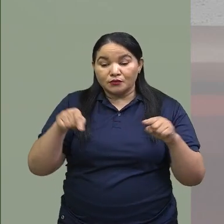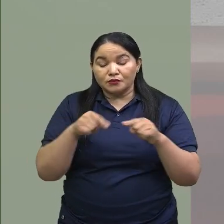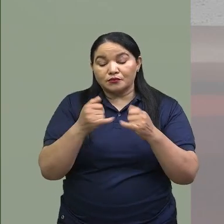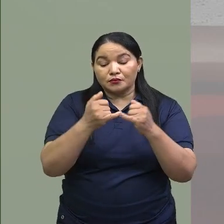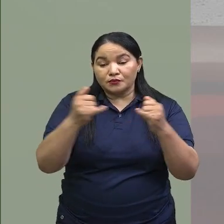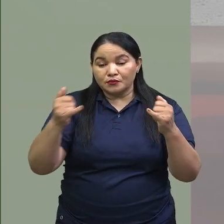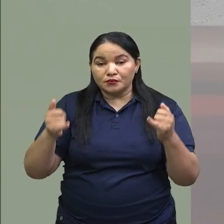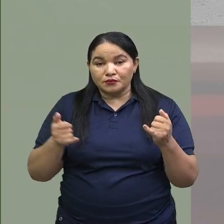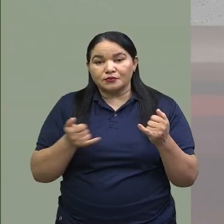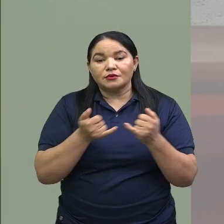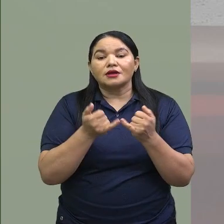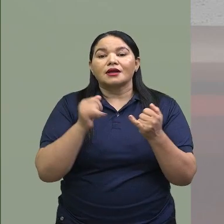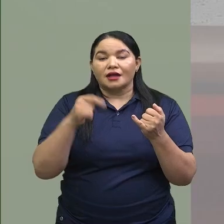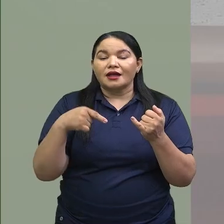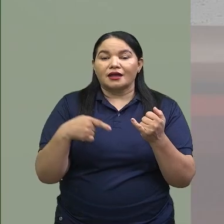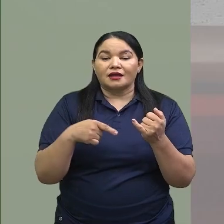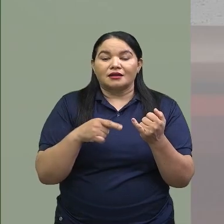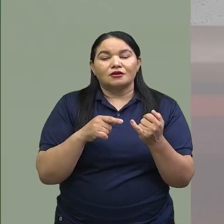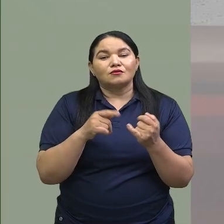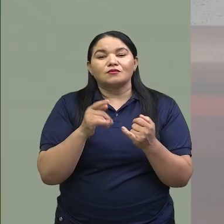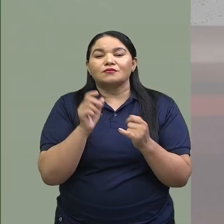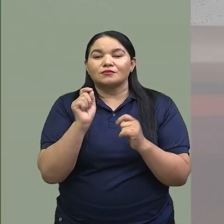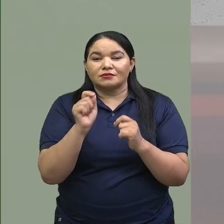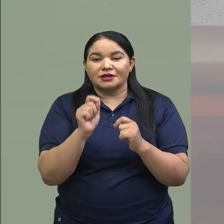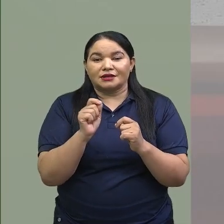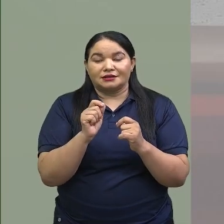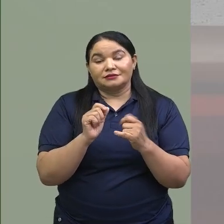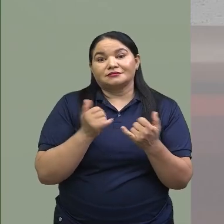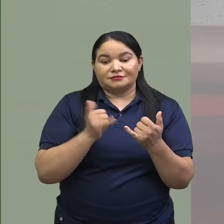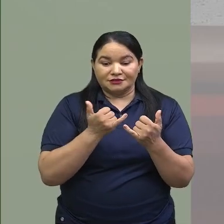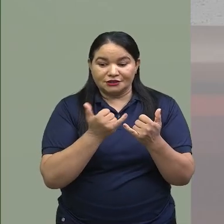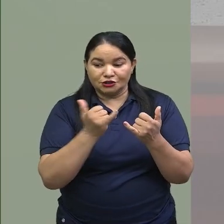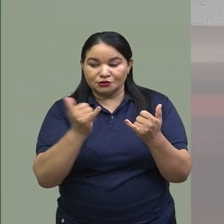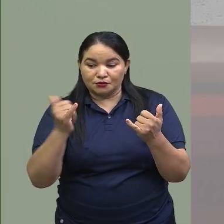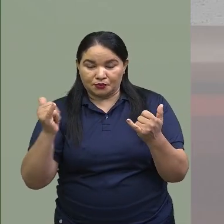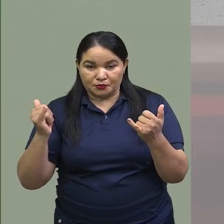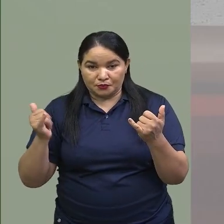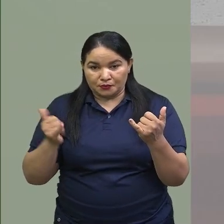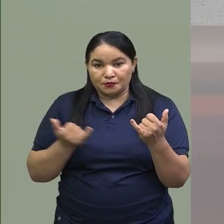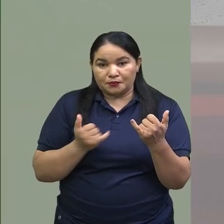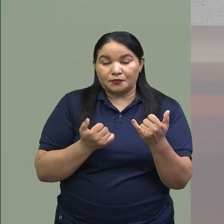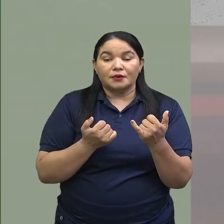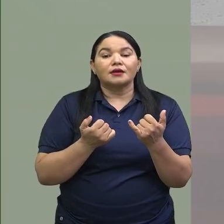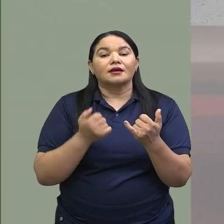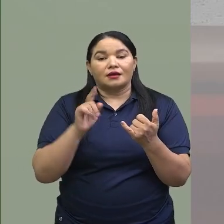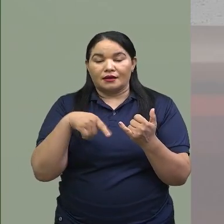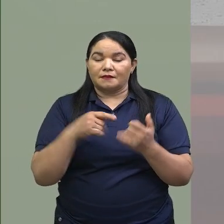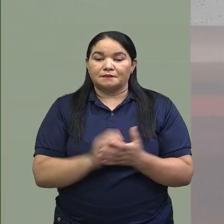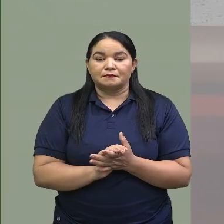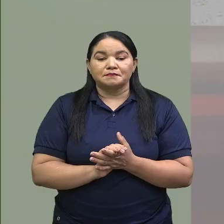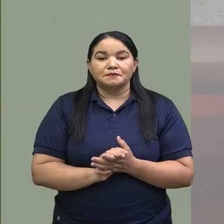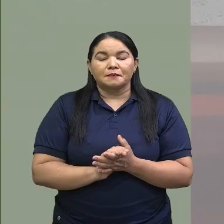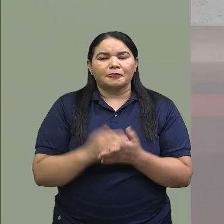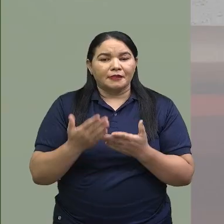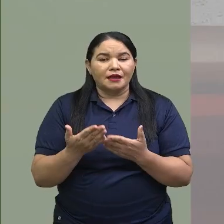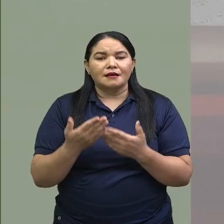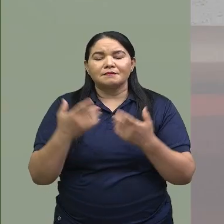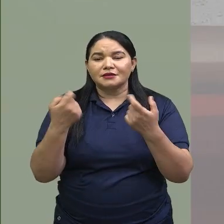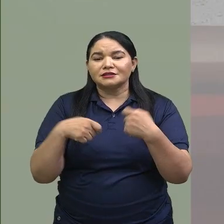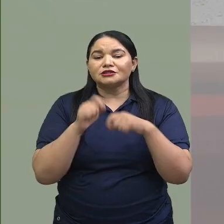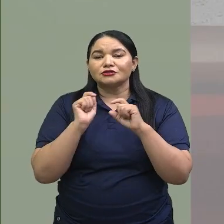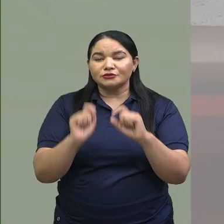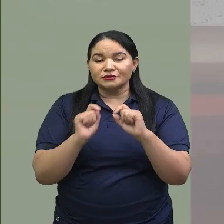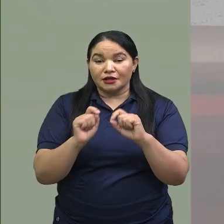que é um caminho percorrido por quem? Pela corrente elétrica. Claro que, para que eu tenha